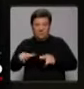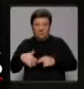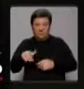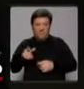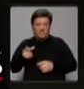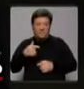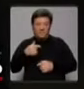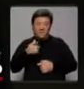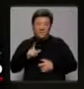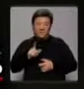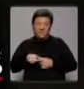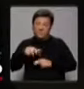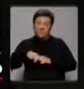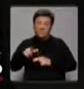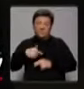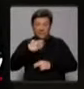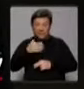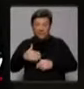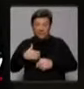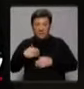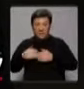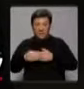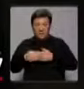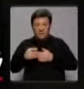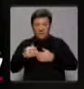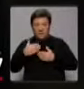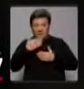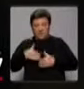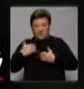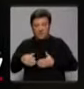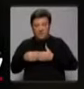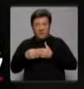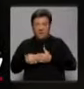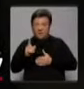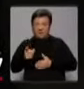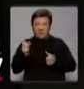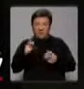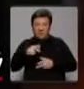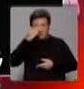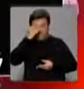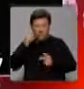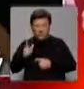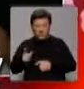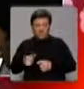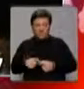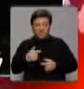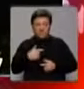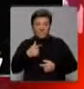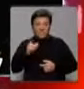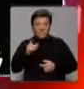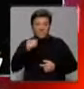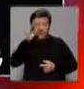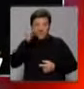irá admitir-se também do cargo de líder da da da nova democracia portanto já voltamos a falar comtigo